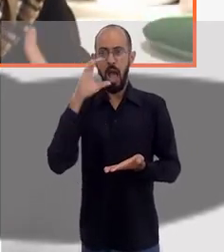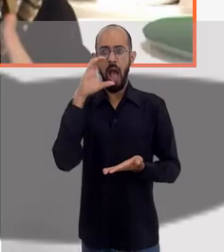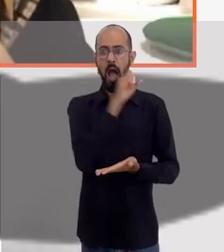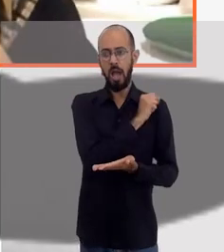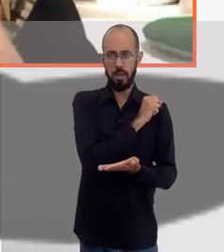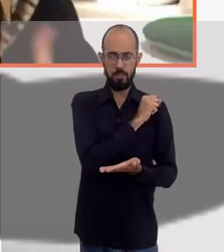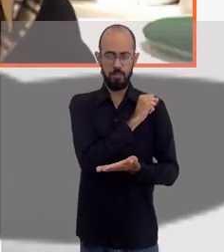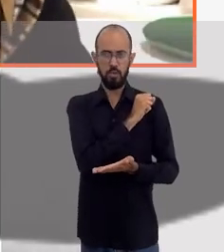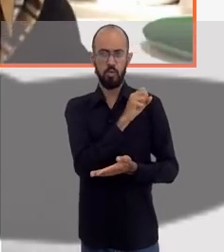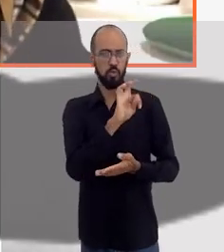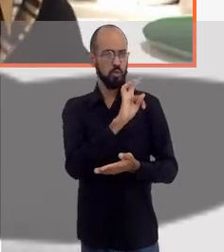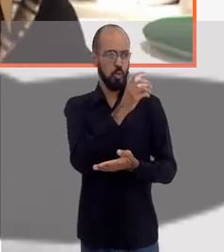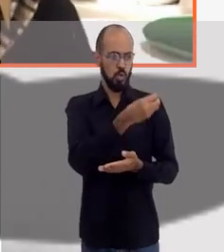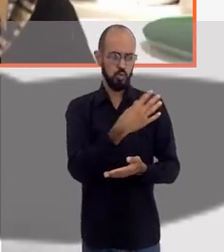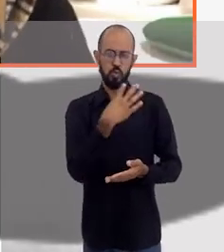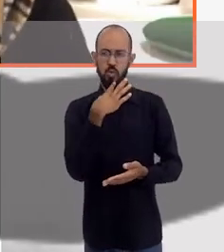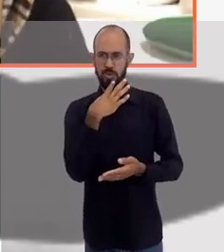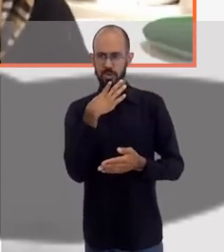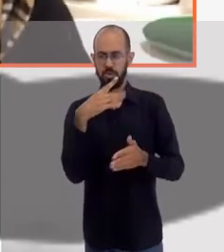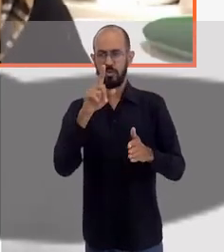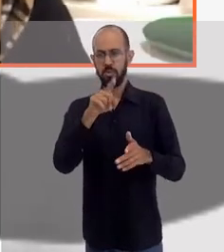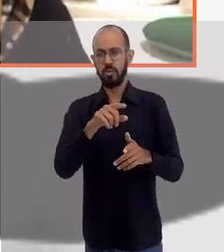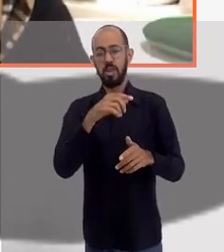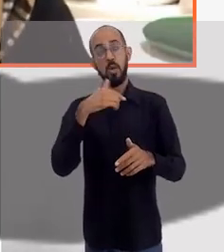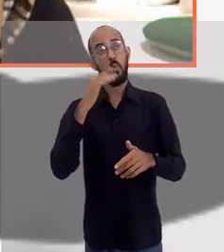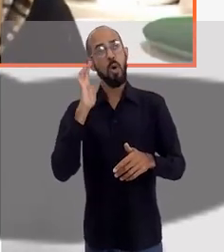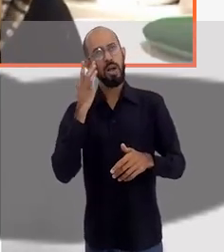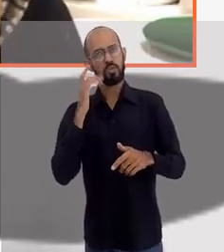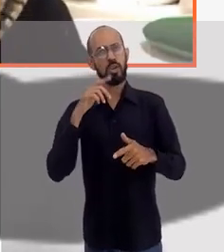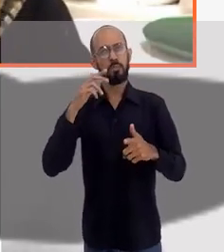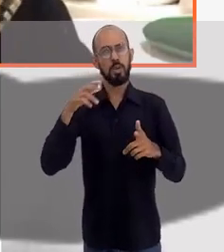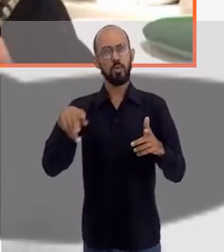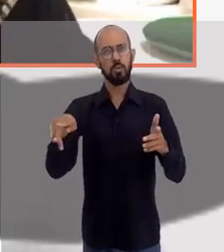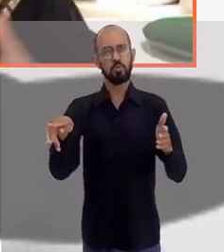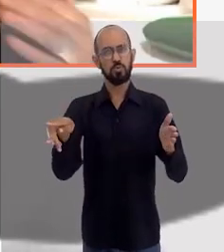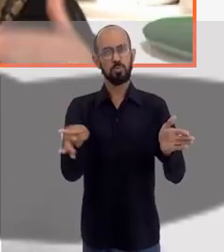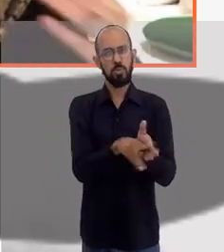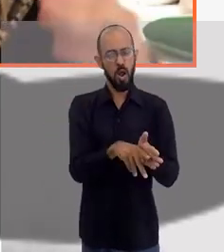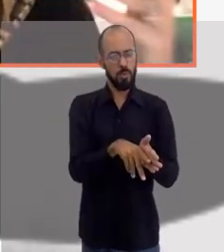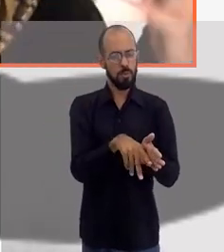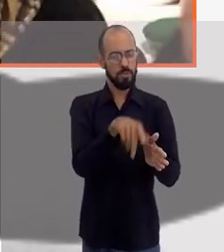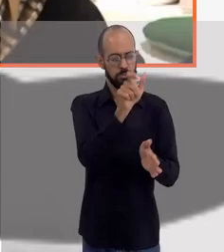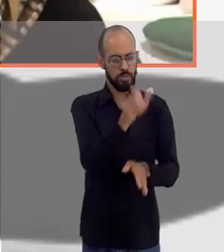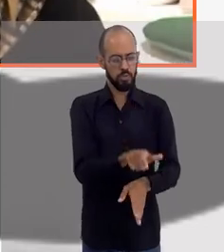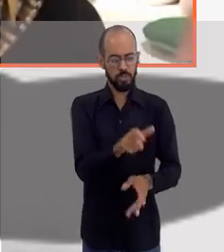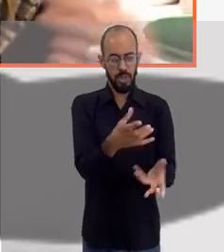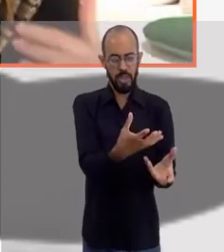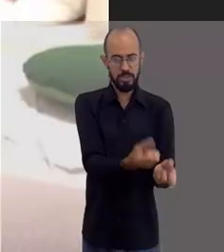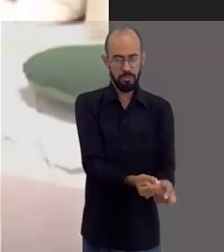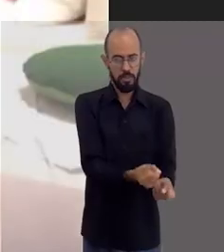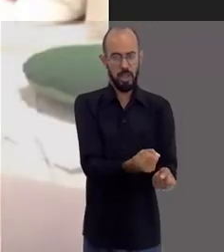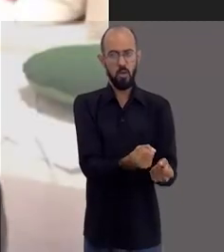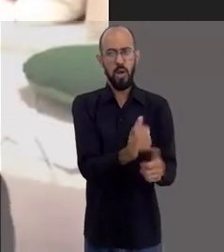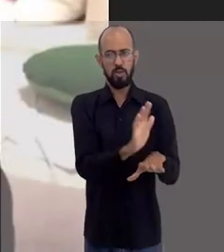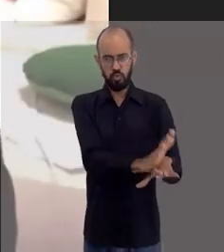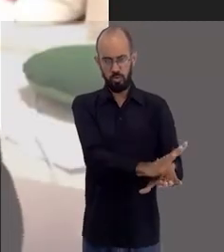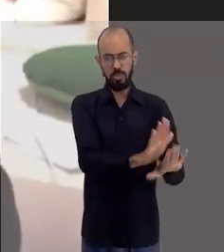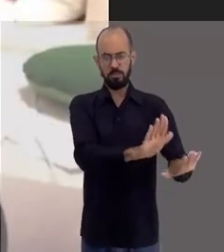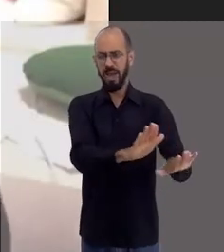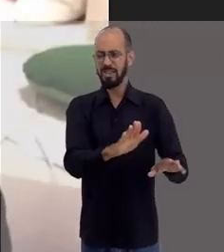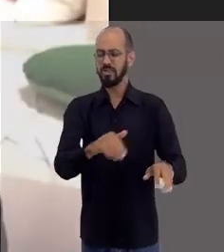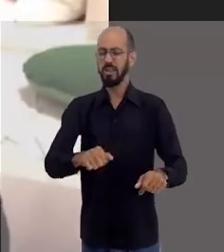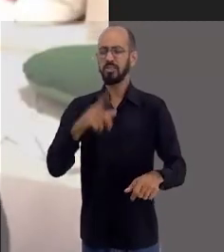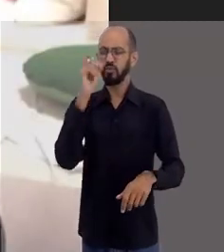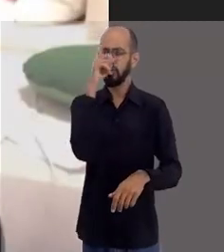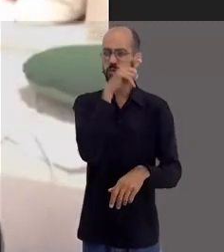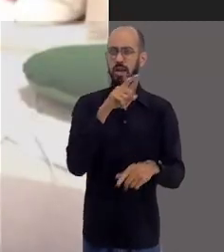foi conhecida Eu presumo pelos beneficiados agora os beneficiadores que esses eu acho que você